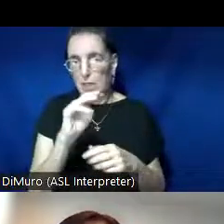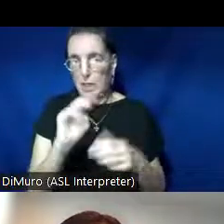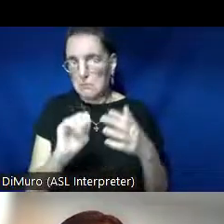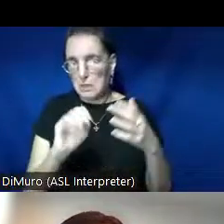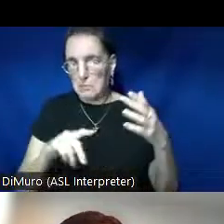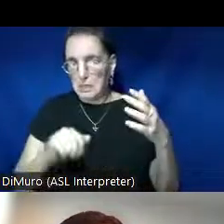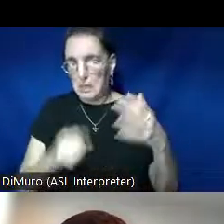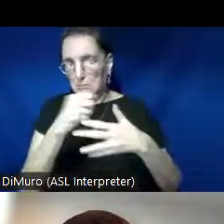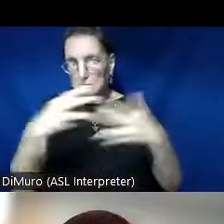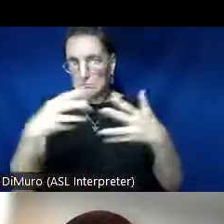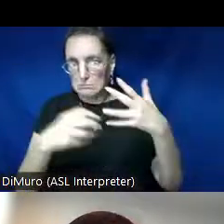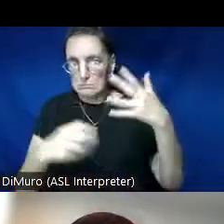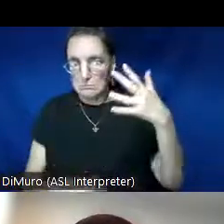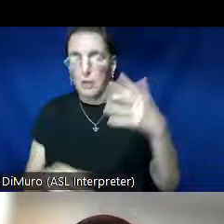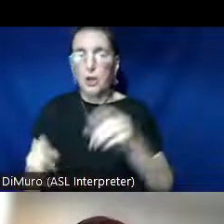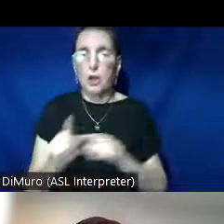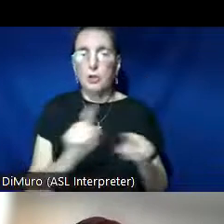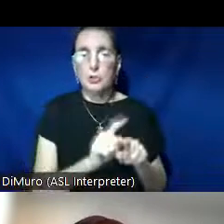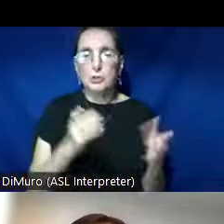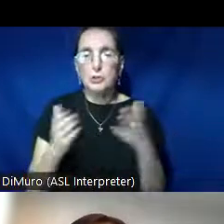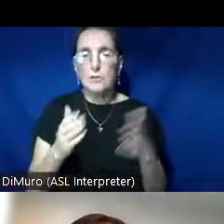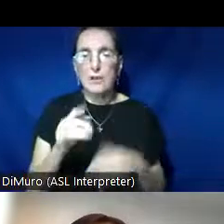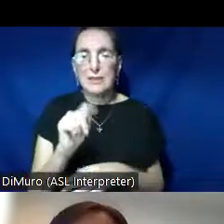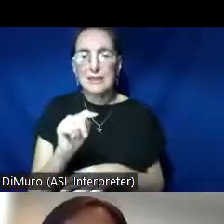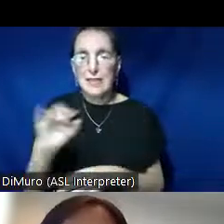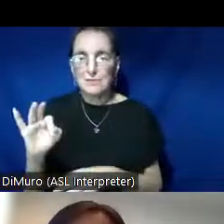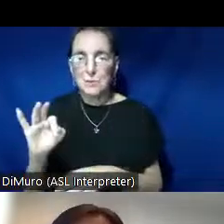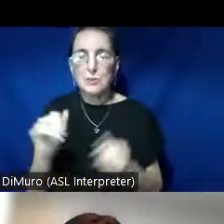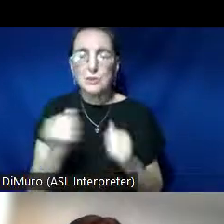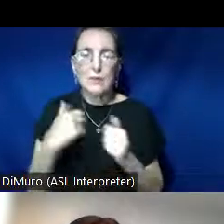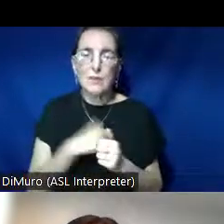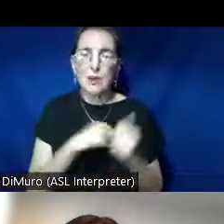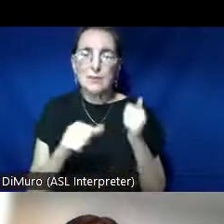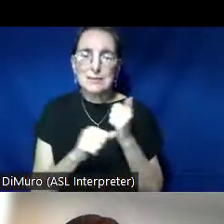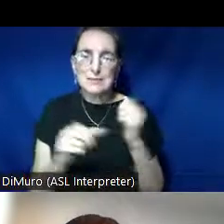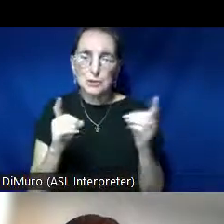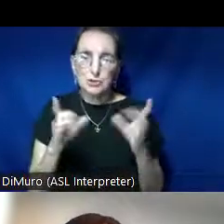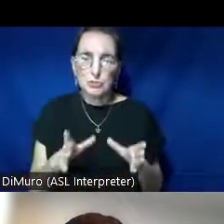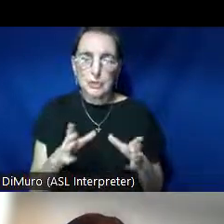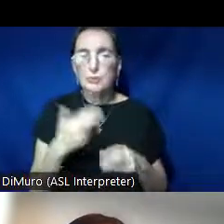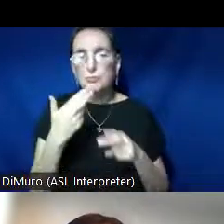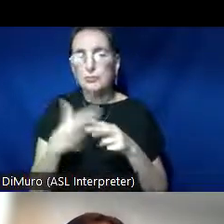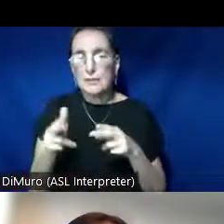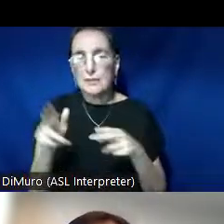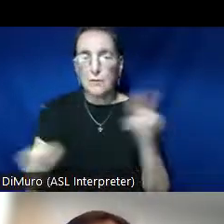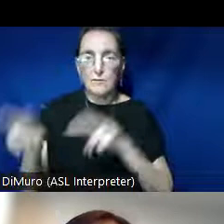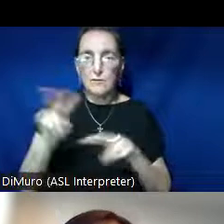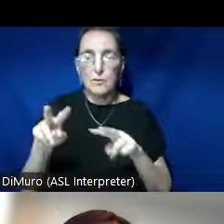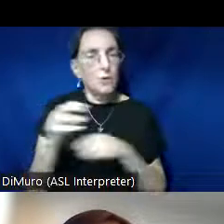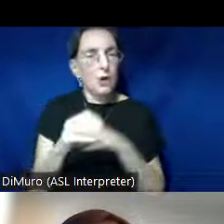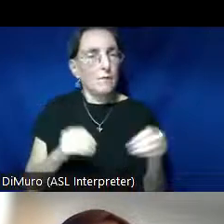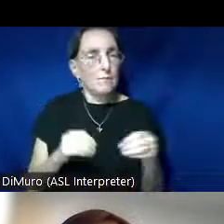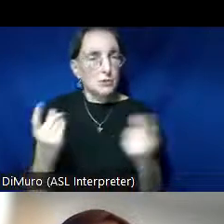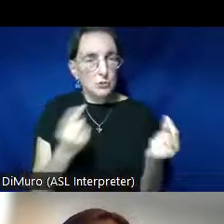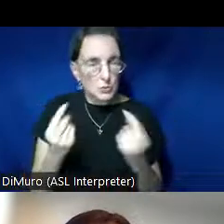Te serve também na Task Force como diretora. Só para dar um breve overview de